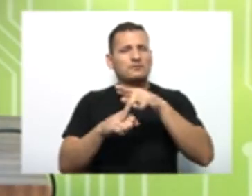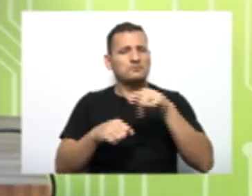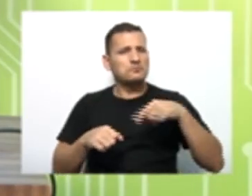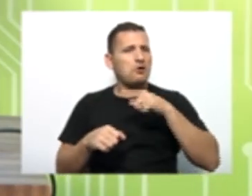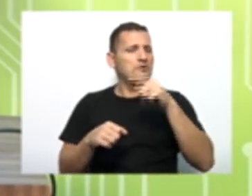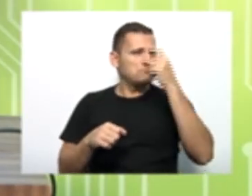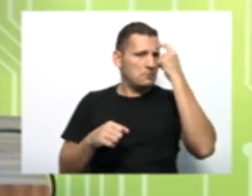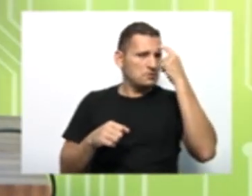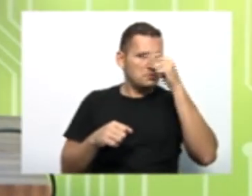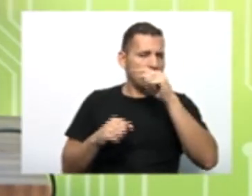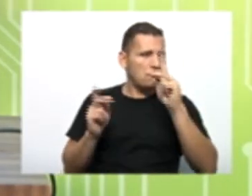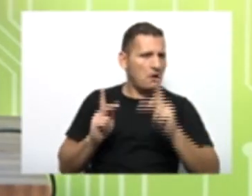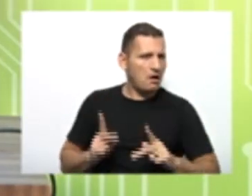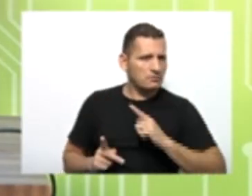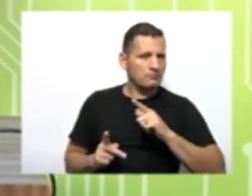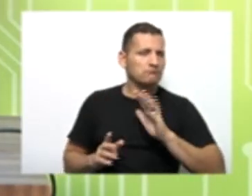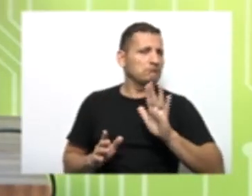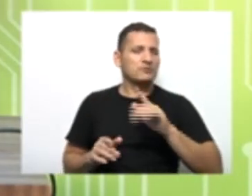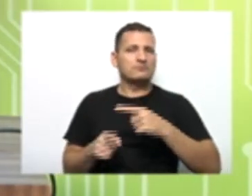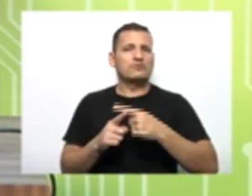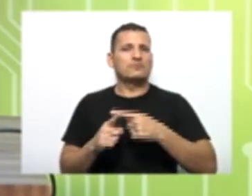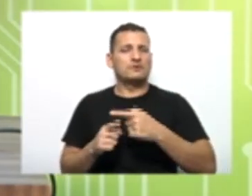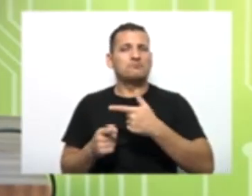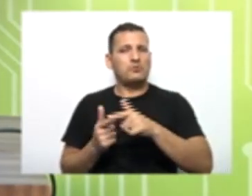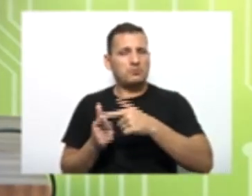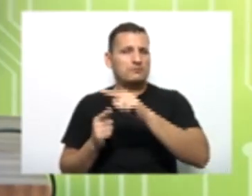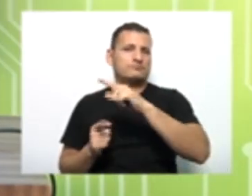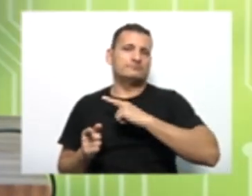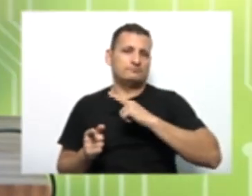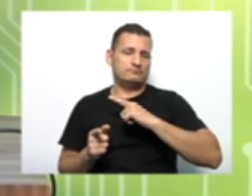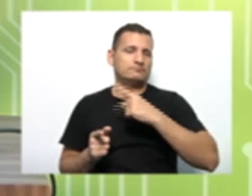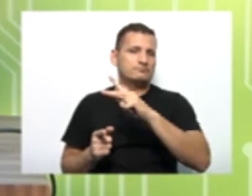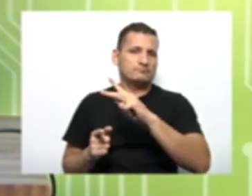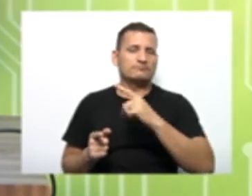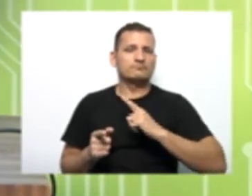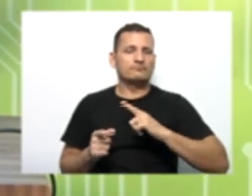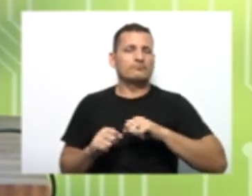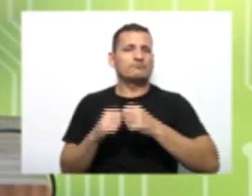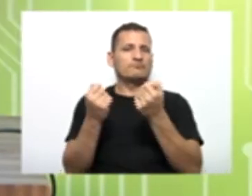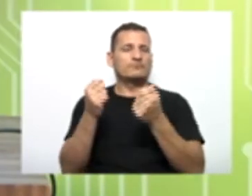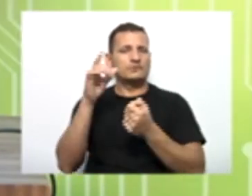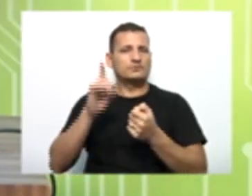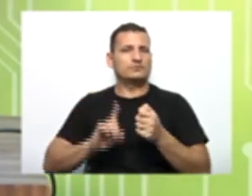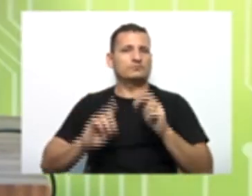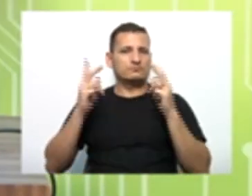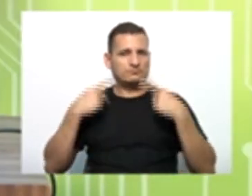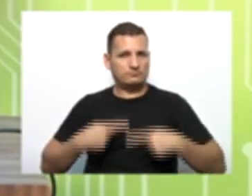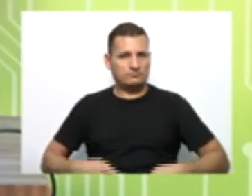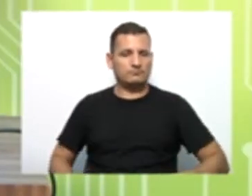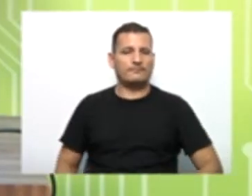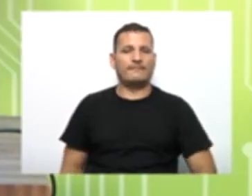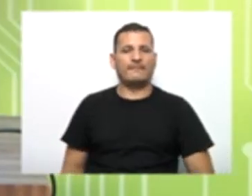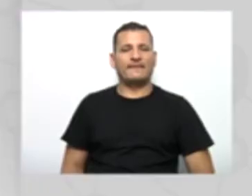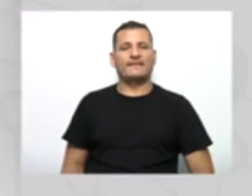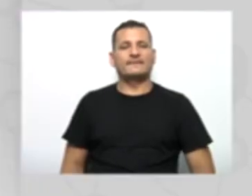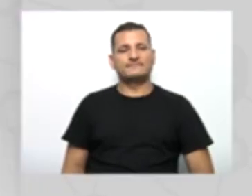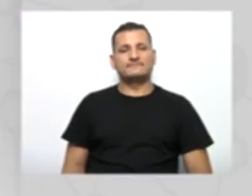nós, representantes da sociedade civil, temos o dever. Não apenas, nós não temos